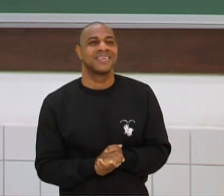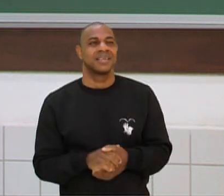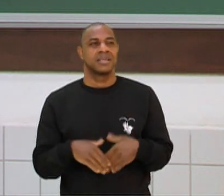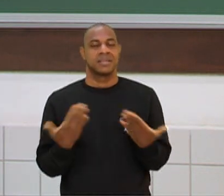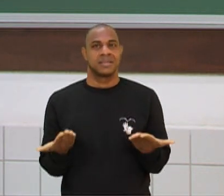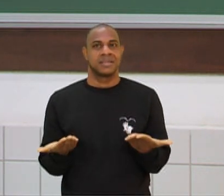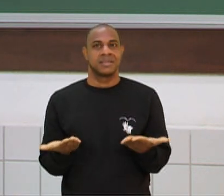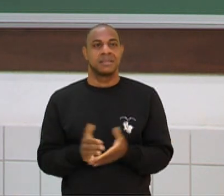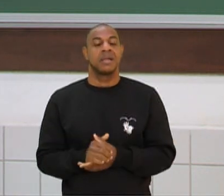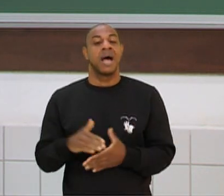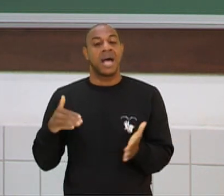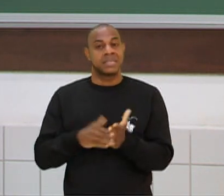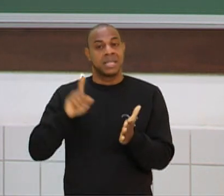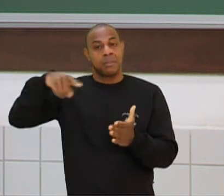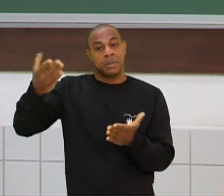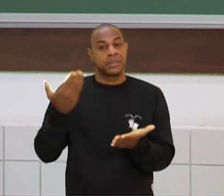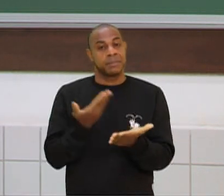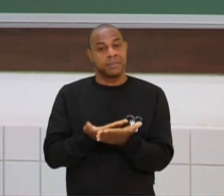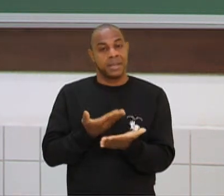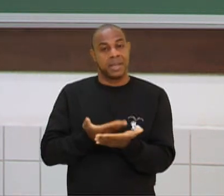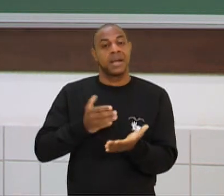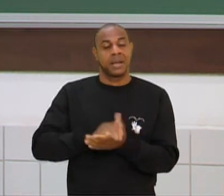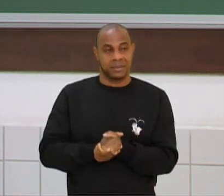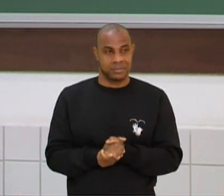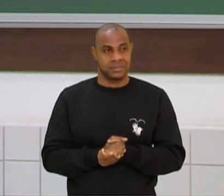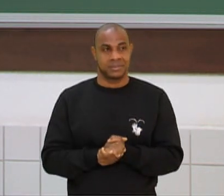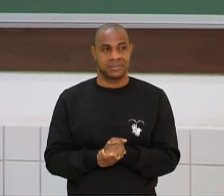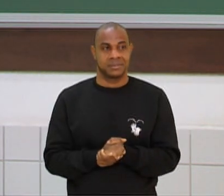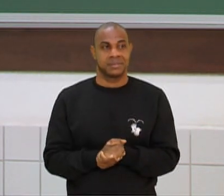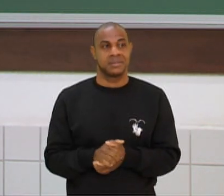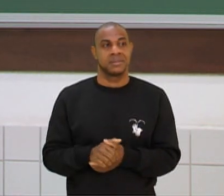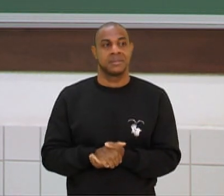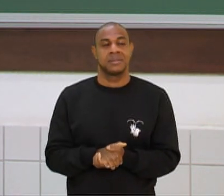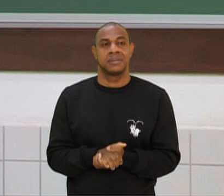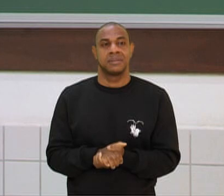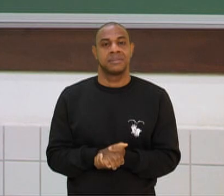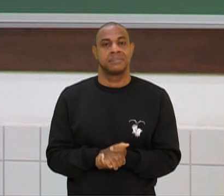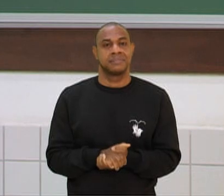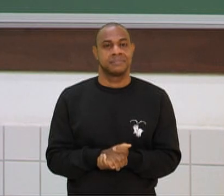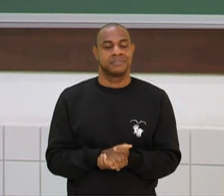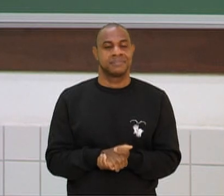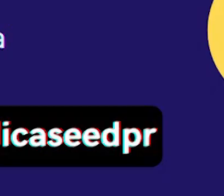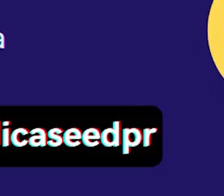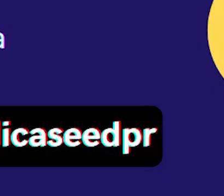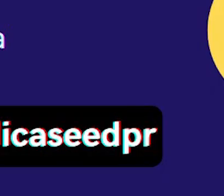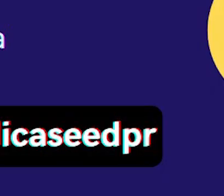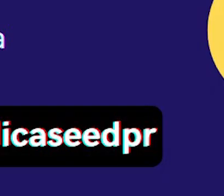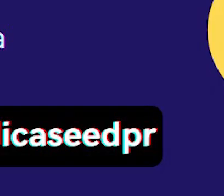Val. See you and a big hug of Teacher Cíntia.